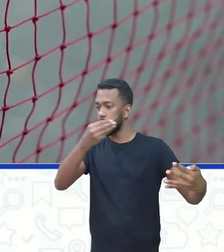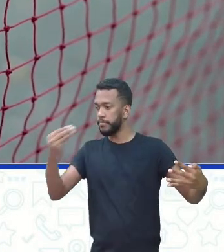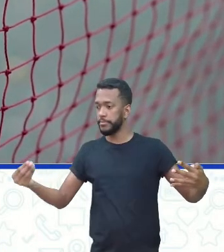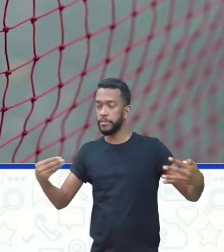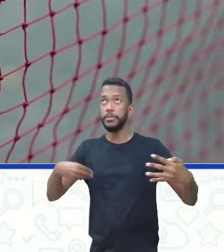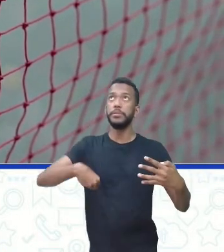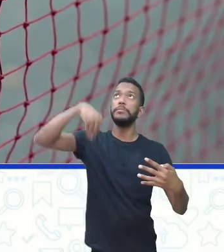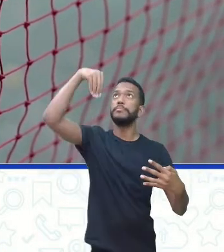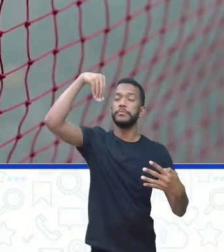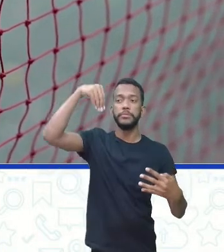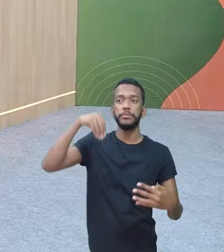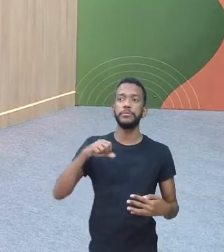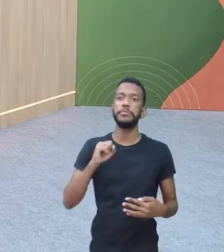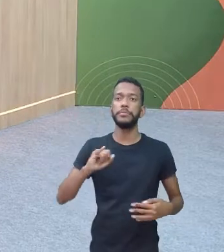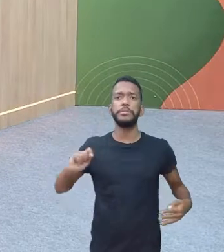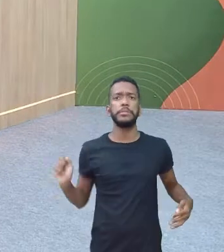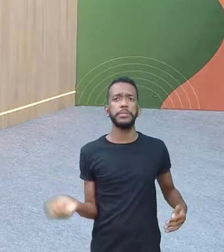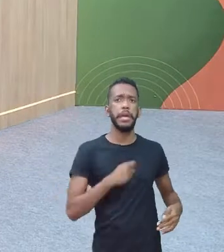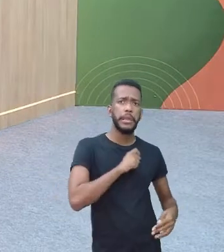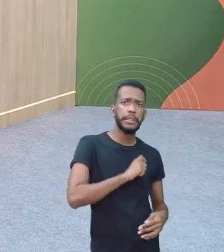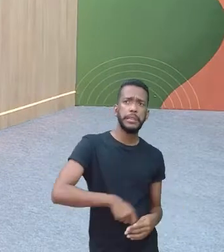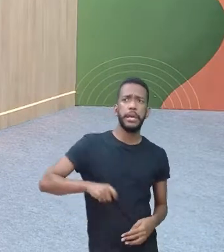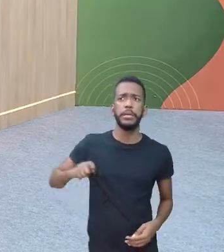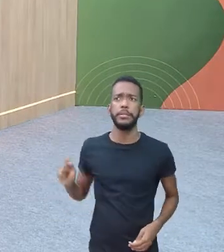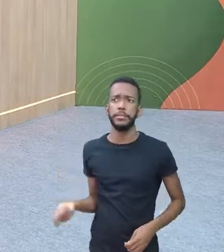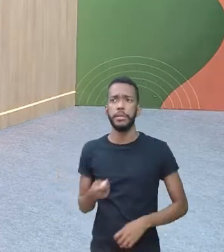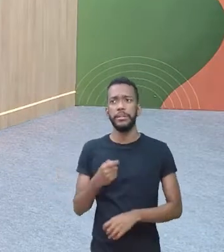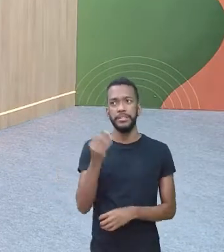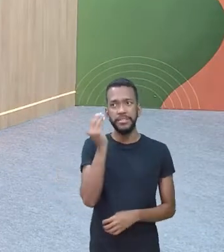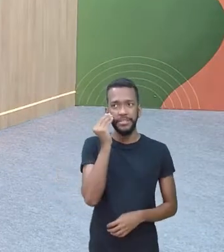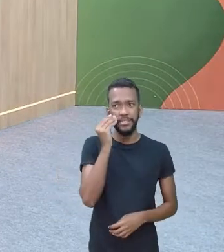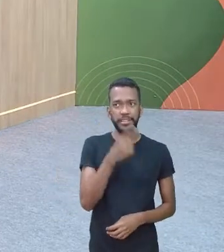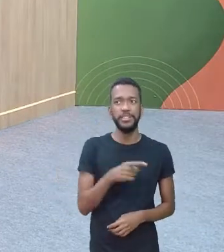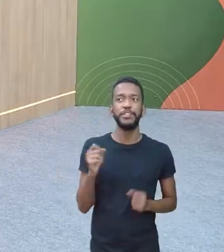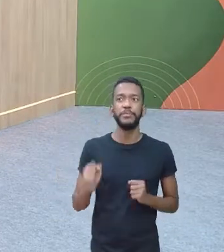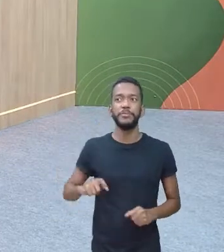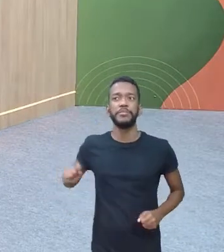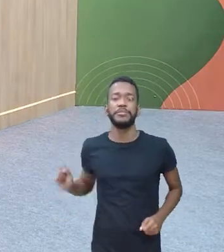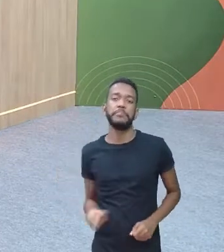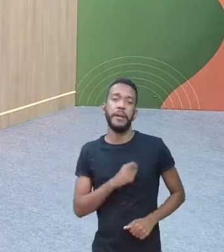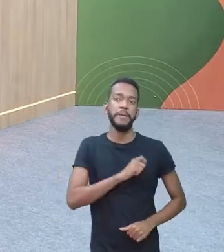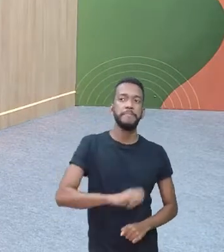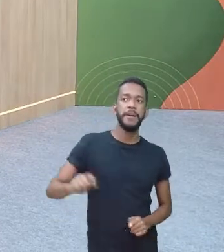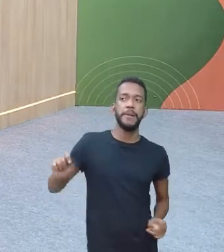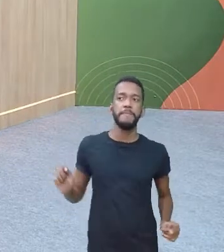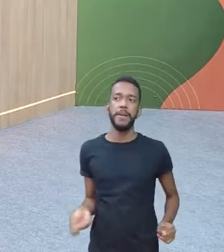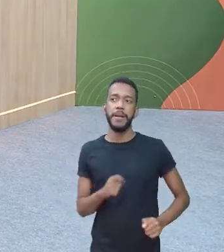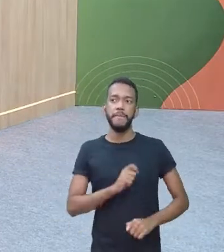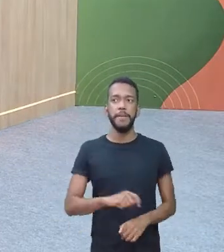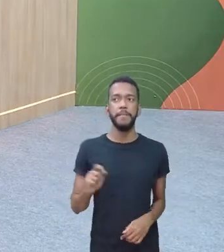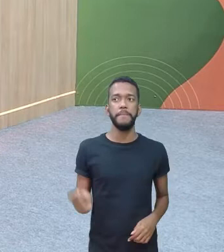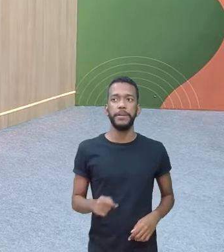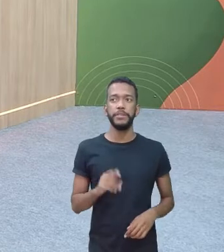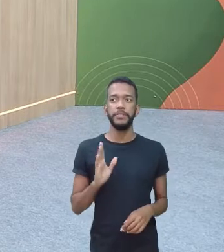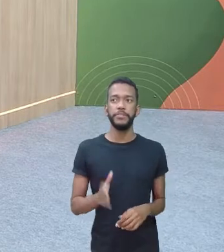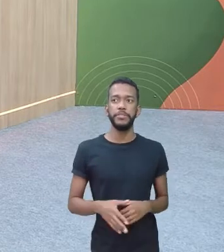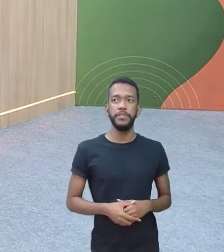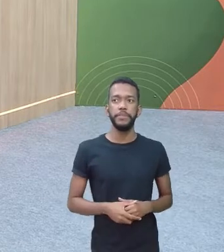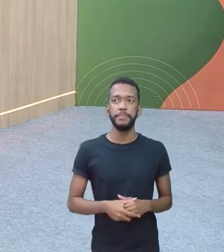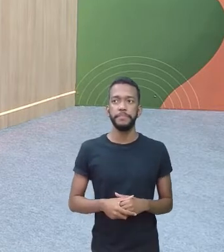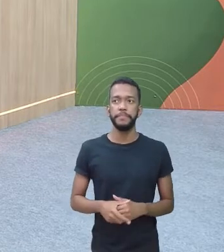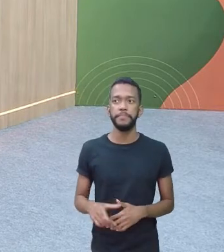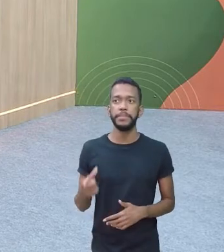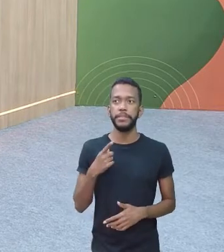Então, por exemplo, eu estou lá golpeando, talvez vocês vejam isso daqui a pouco, quando a gente estiver aqui praticando. Se a peteca